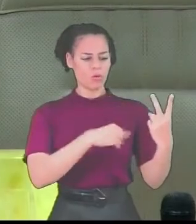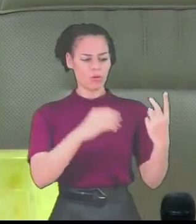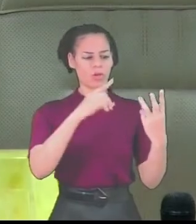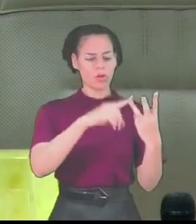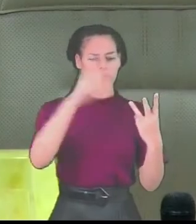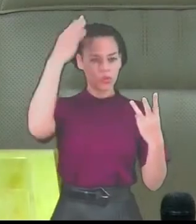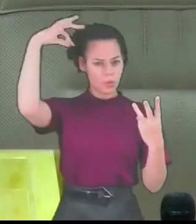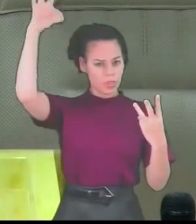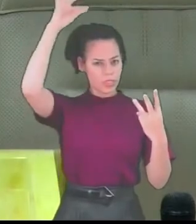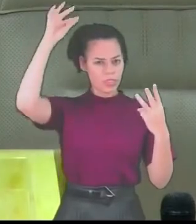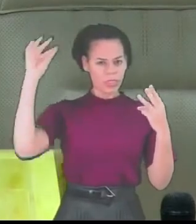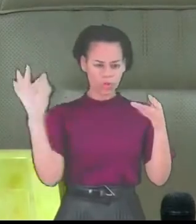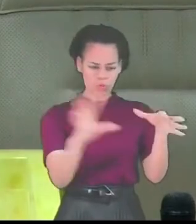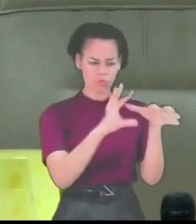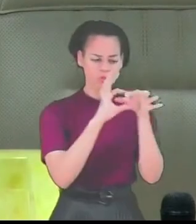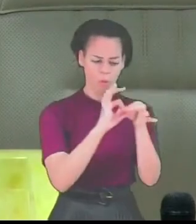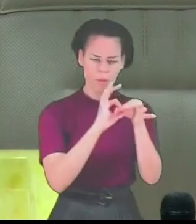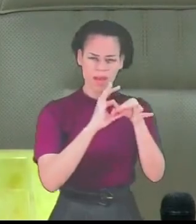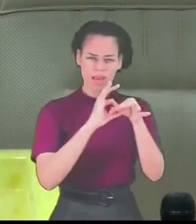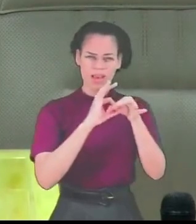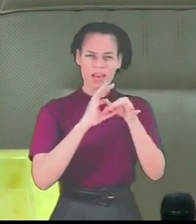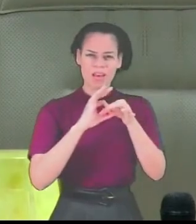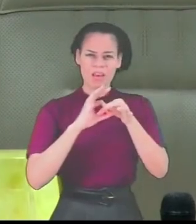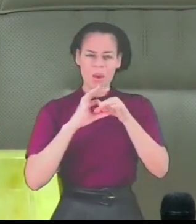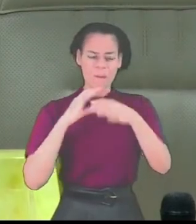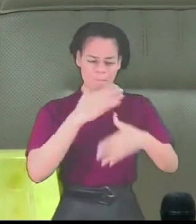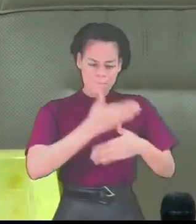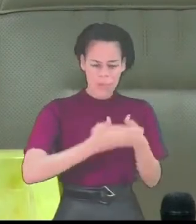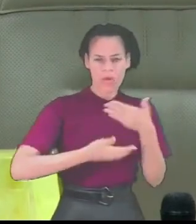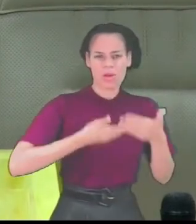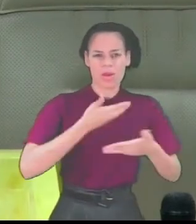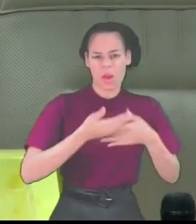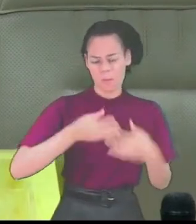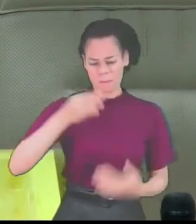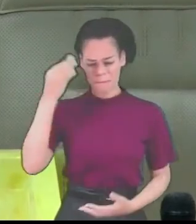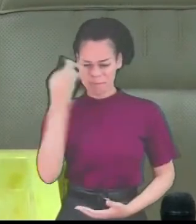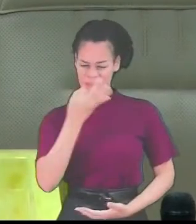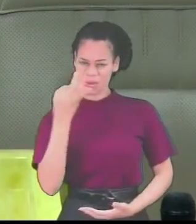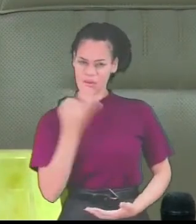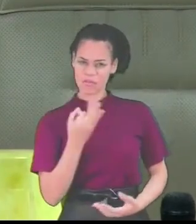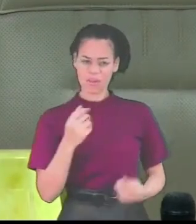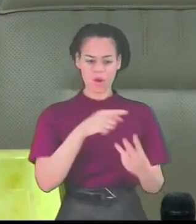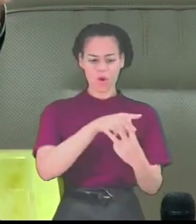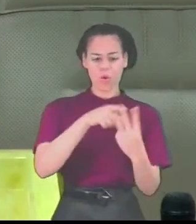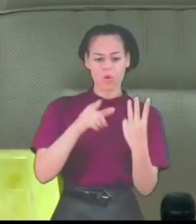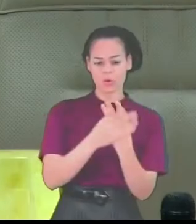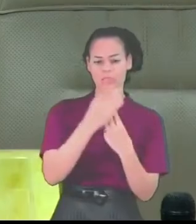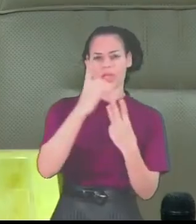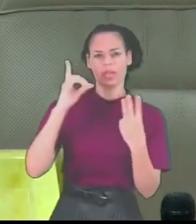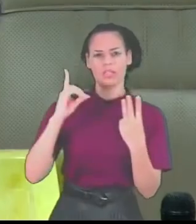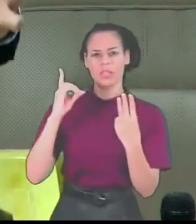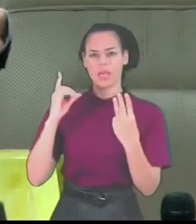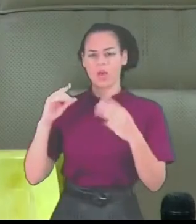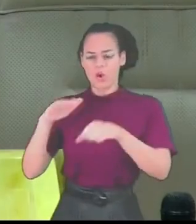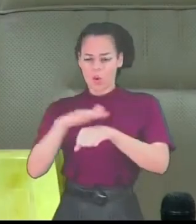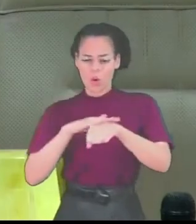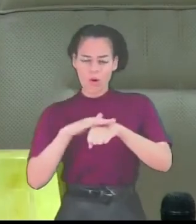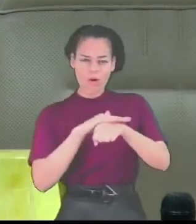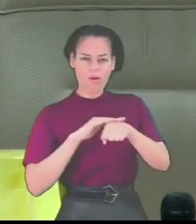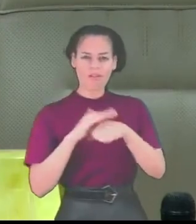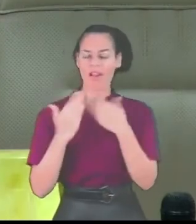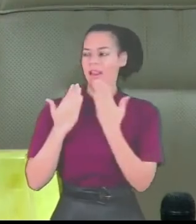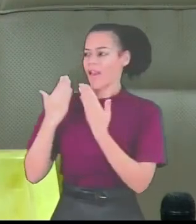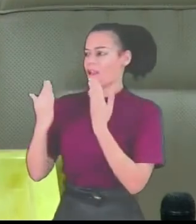é uma Harmonia perfeita eles estão entre eles conversam eles falam ele vê